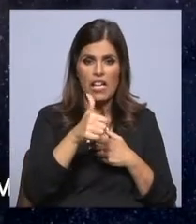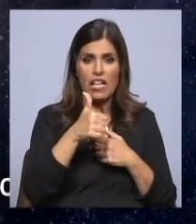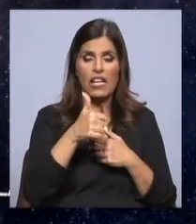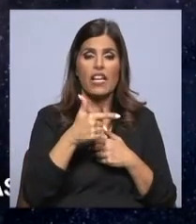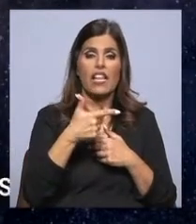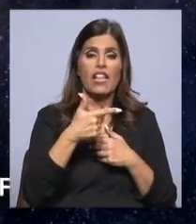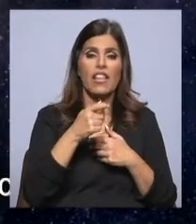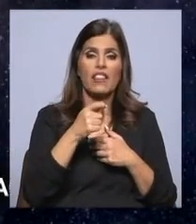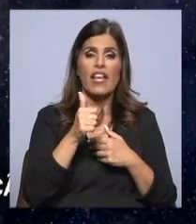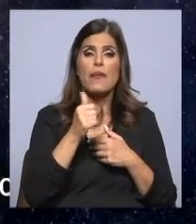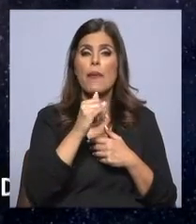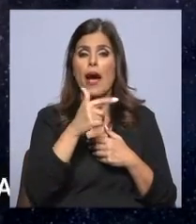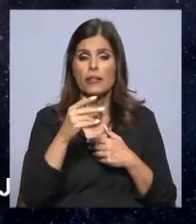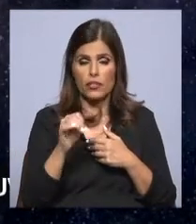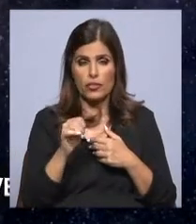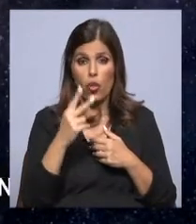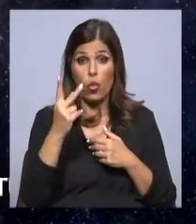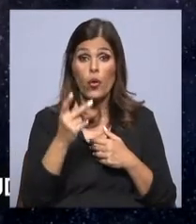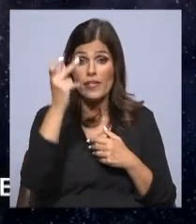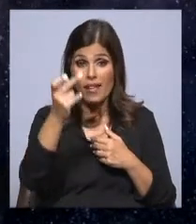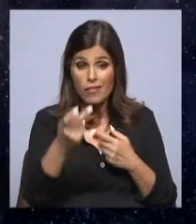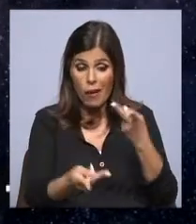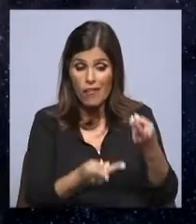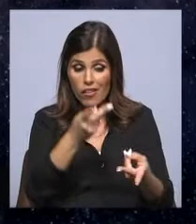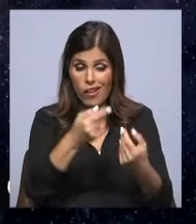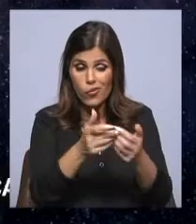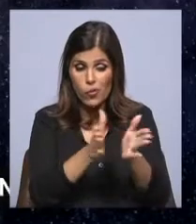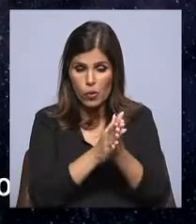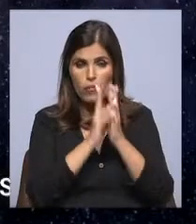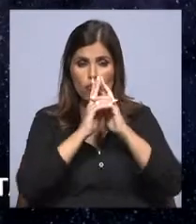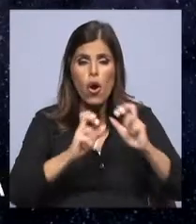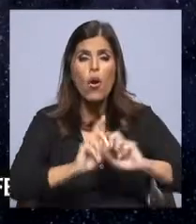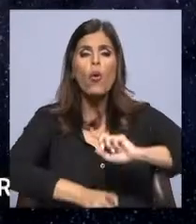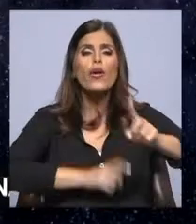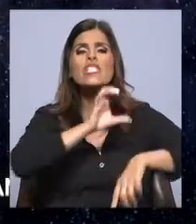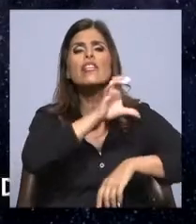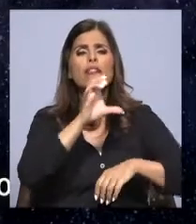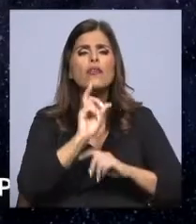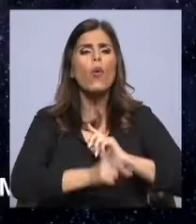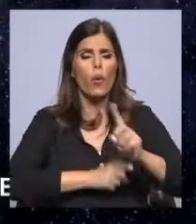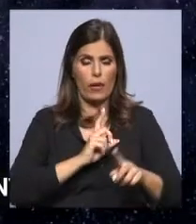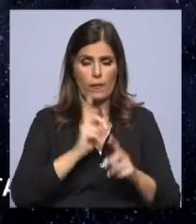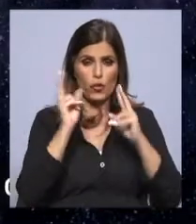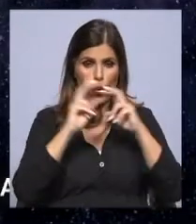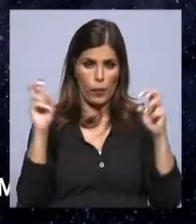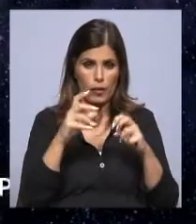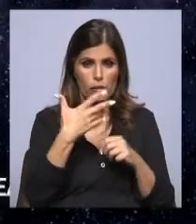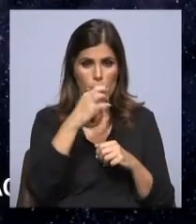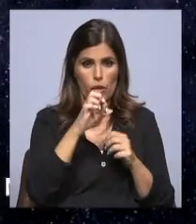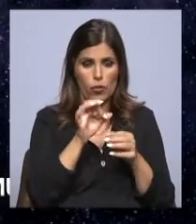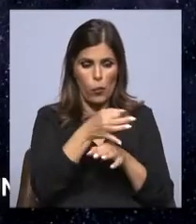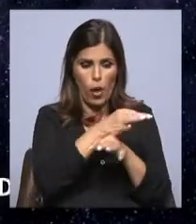foram precisos 2 anos para serem devidamente analisados. Então o que é que descobriram estes cientistas? Descobriram 18